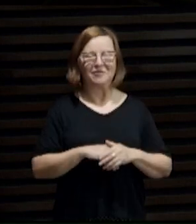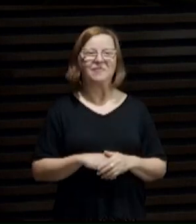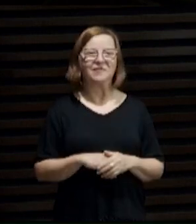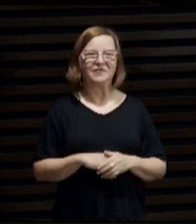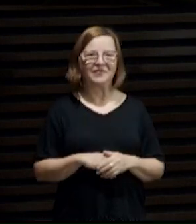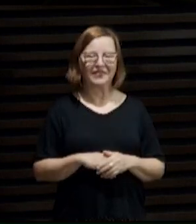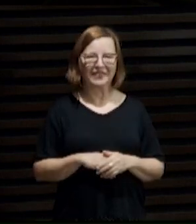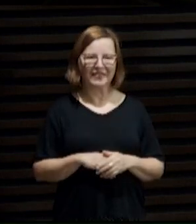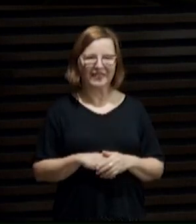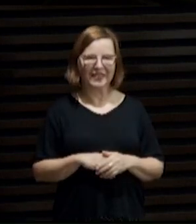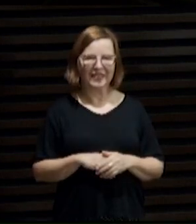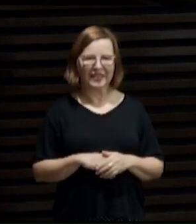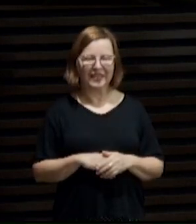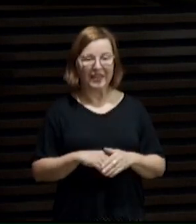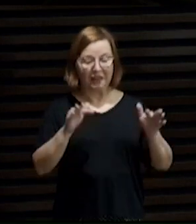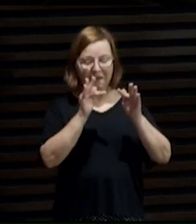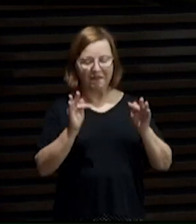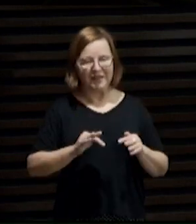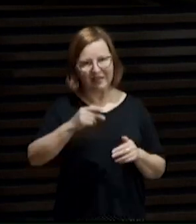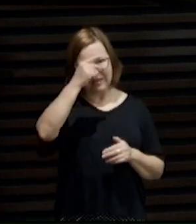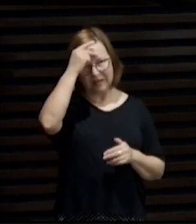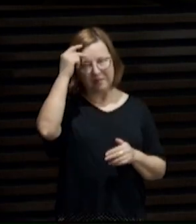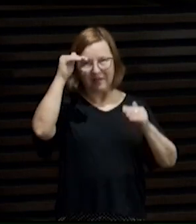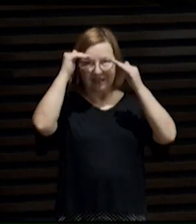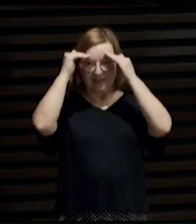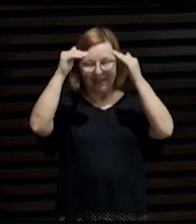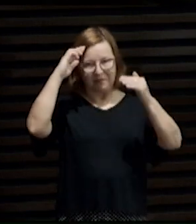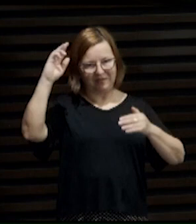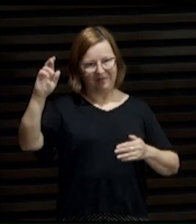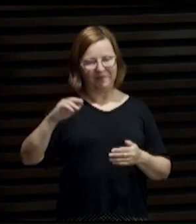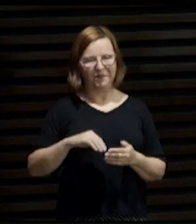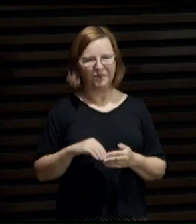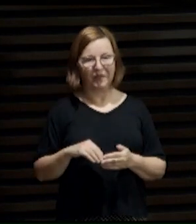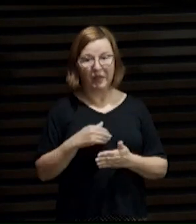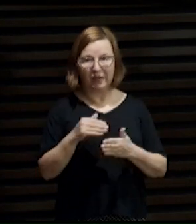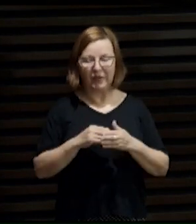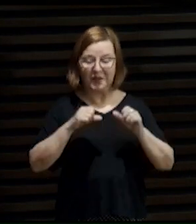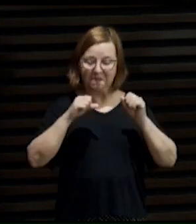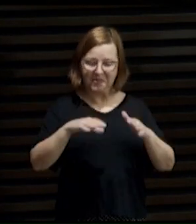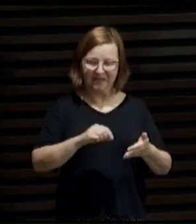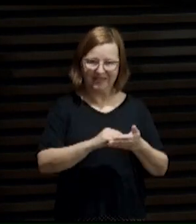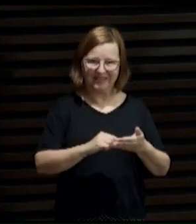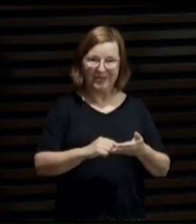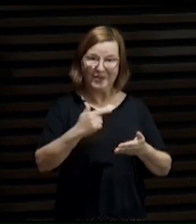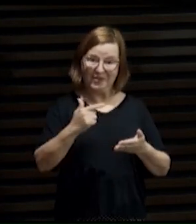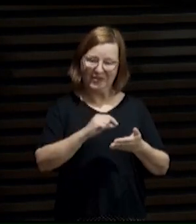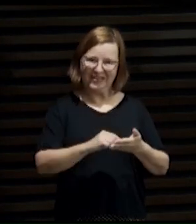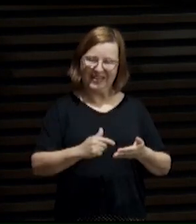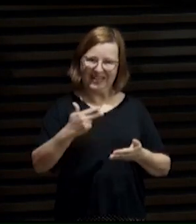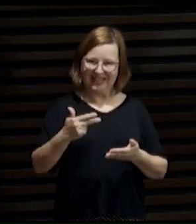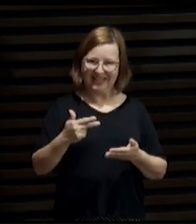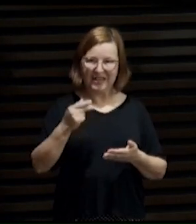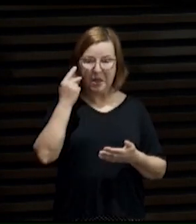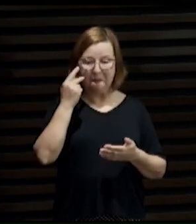Bem-aventurado aquele que teme ao Senhor. Todas as bênçãos do verso 2 e 3, ou seja, para as mulheres